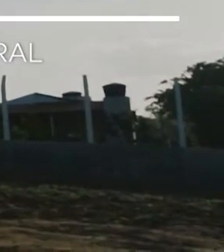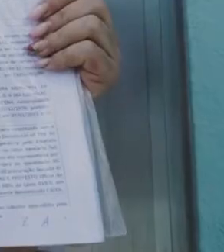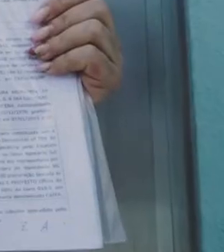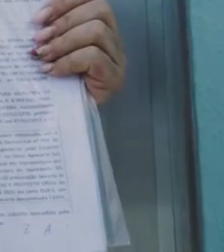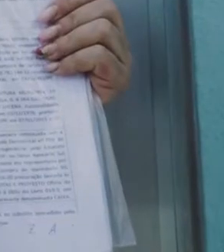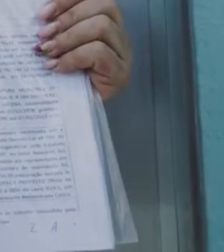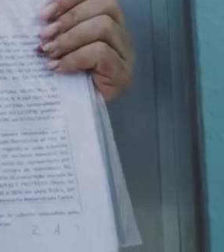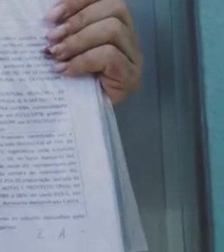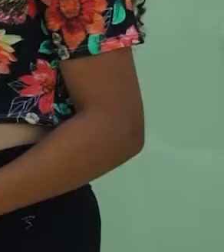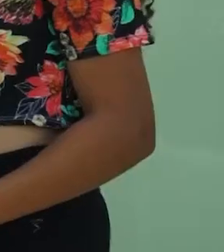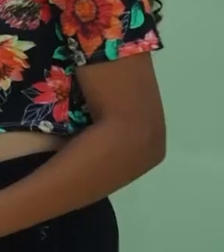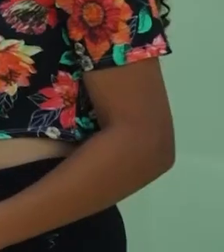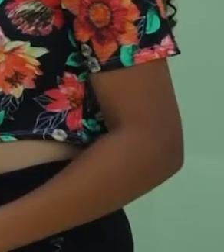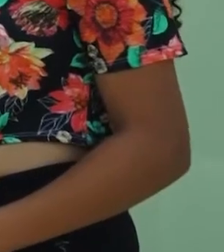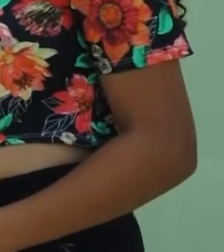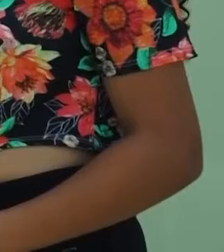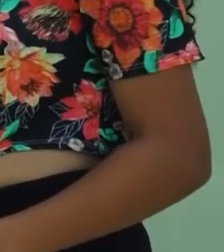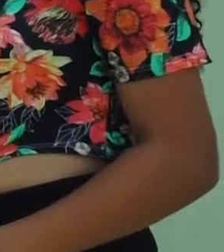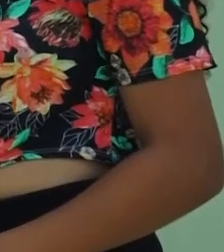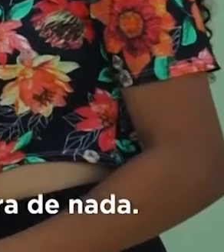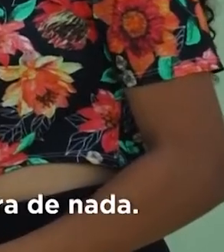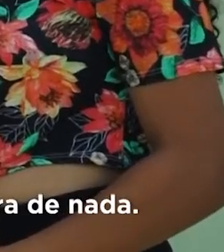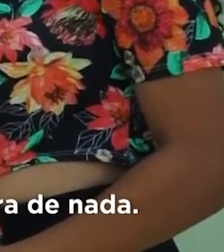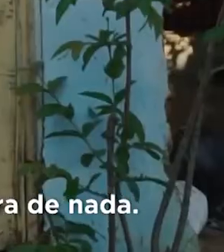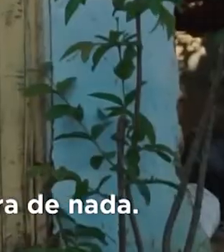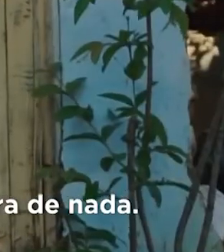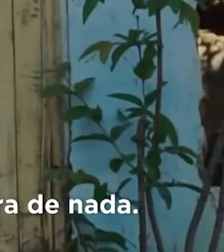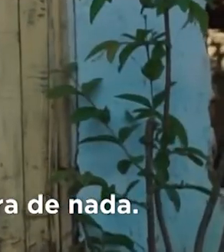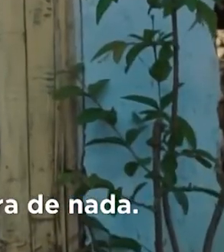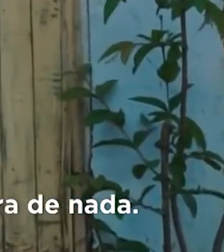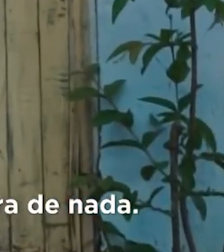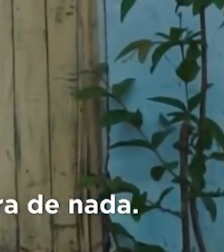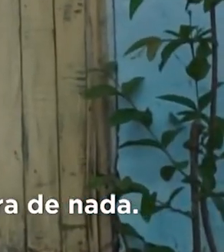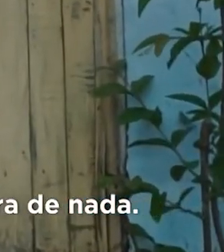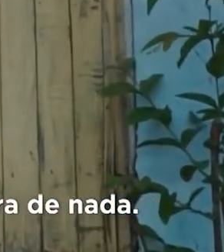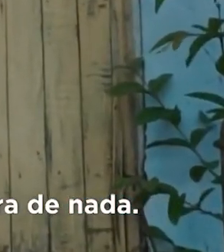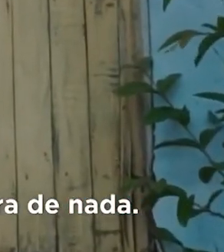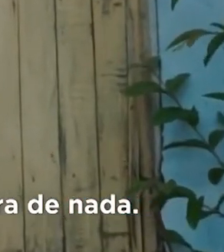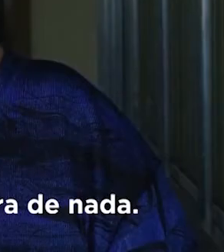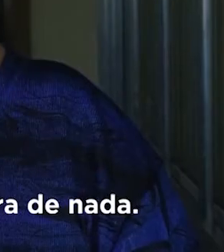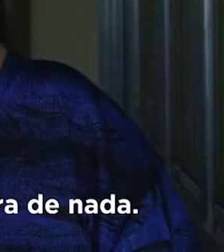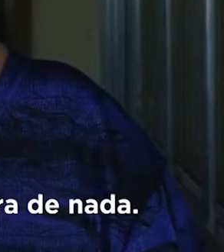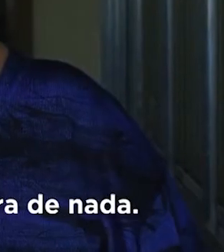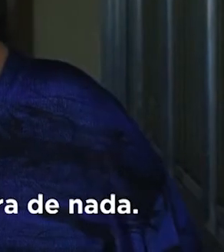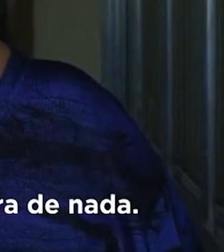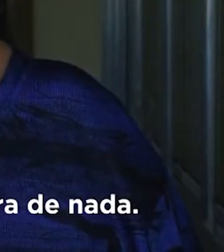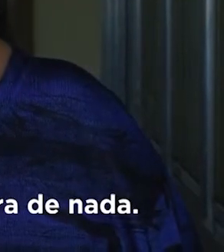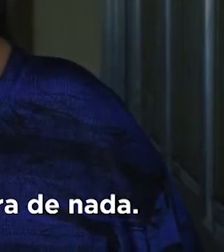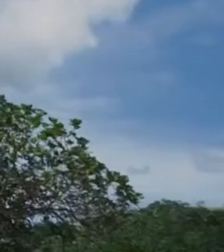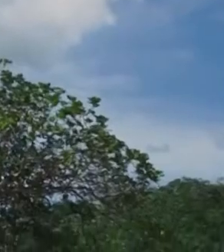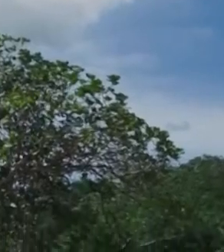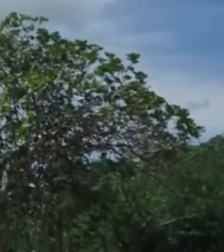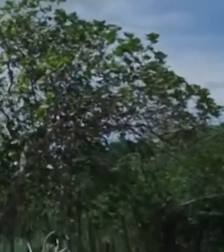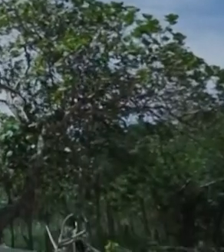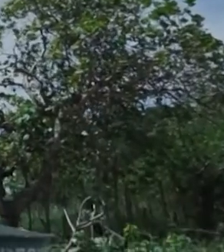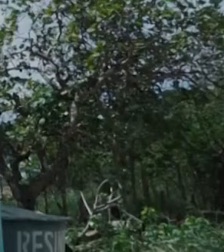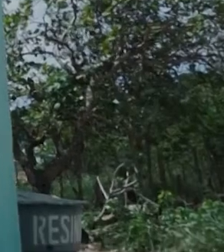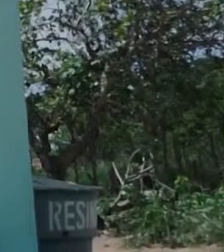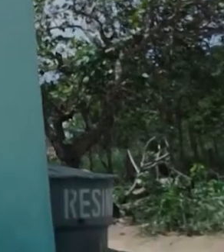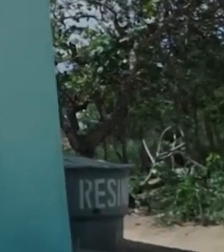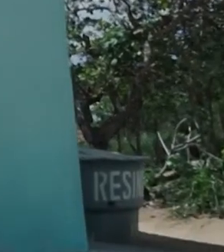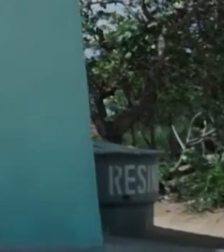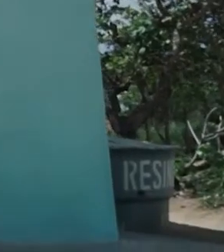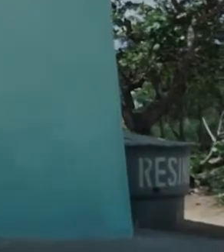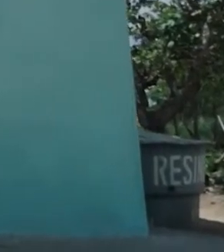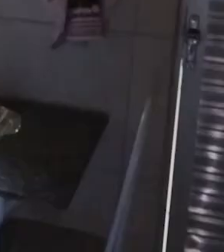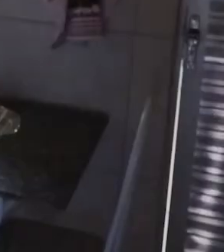Não só minha, da minha família, mas de muitas famílias. A outra casa que a gente morava não tinha estrutura de nada. Agora essa não,